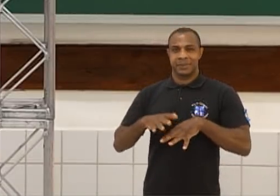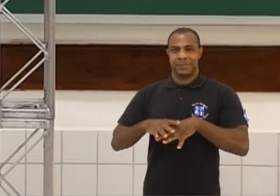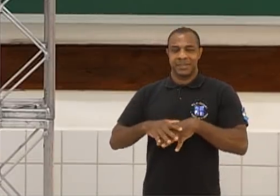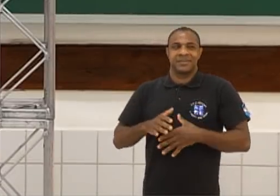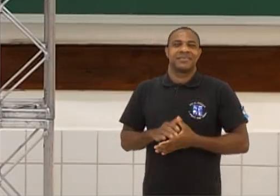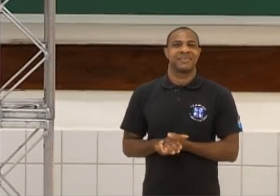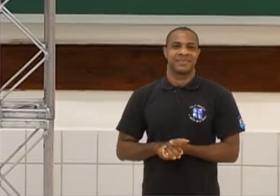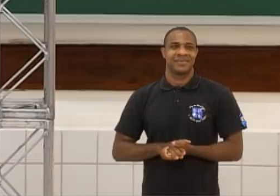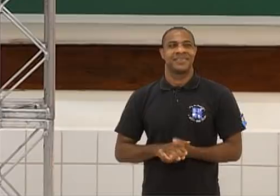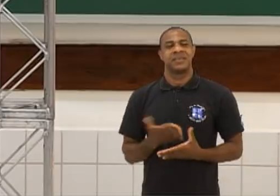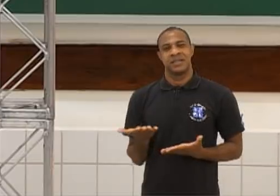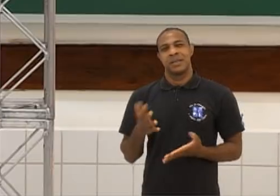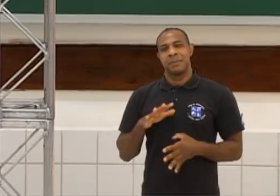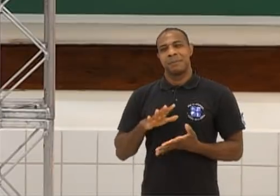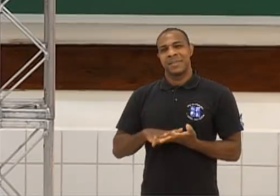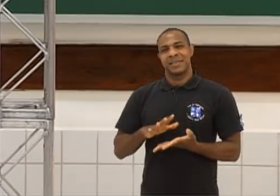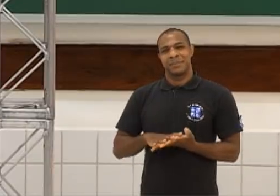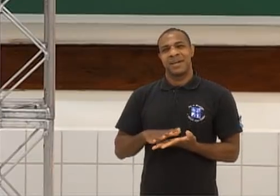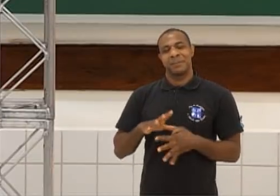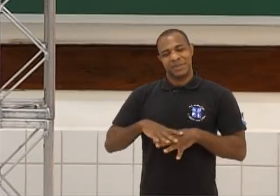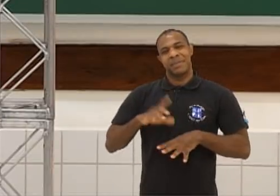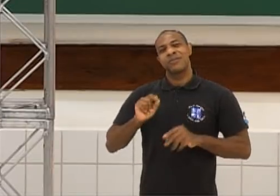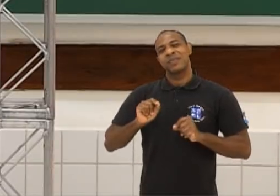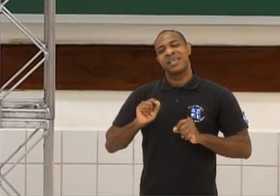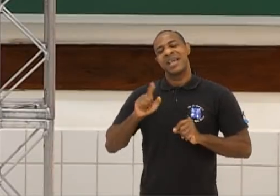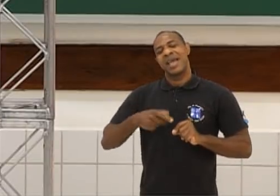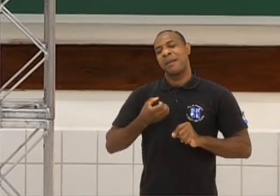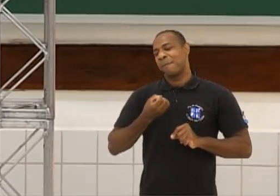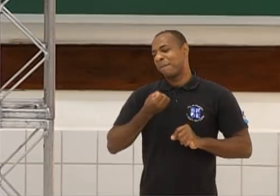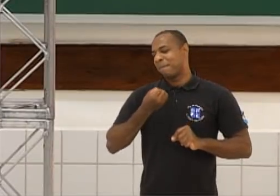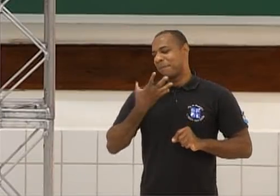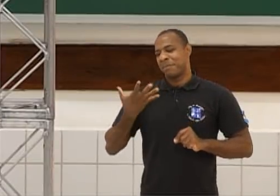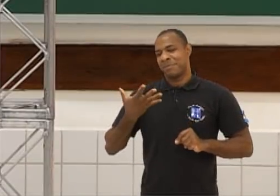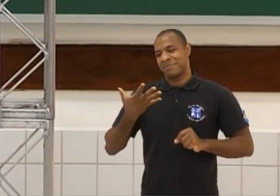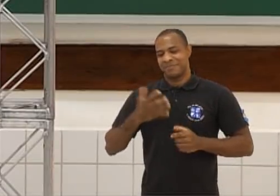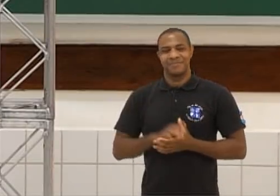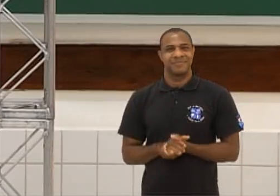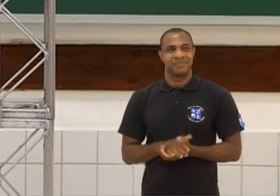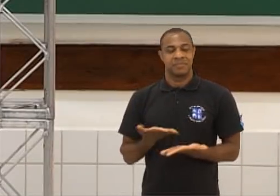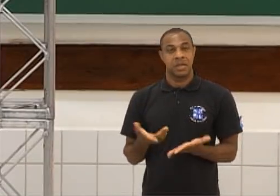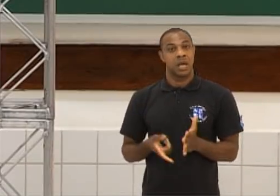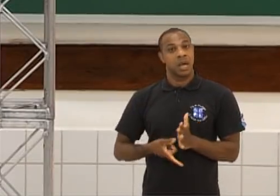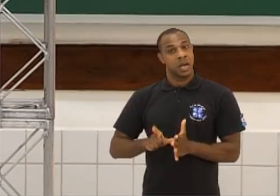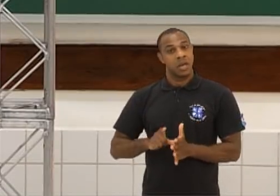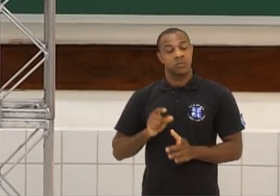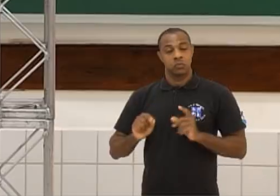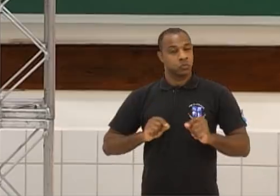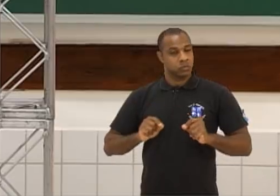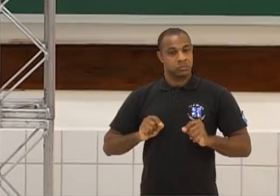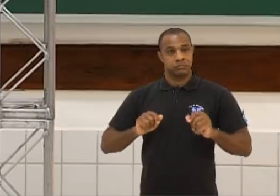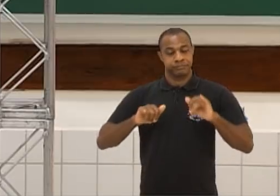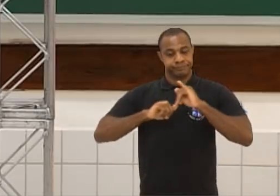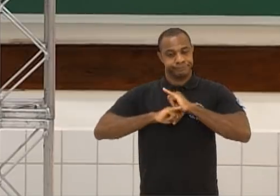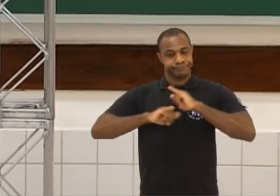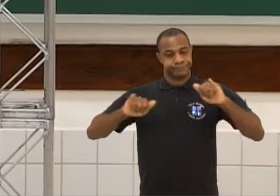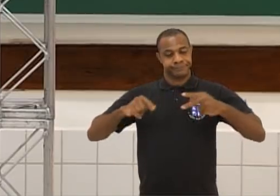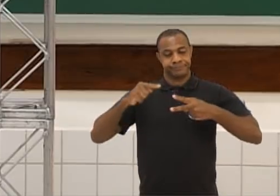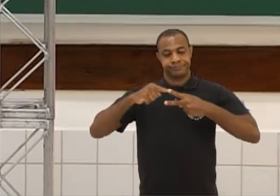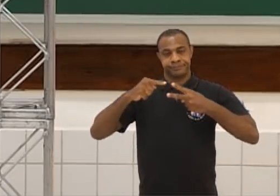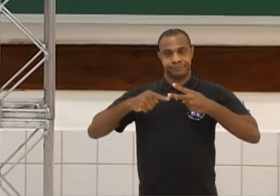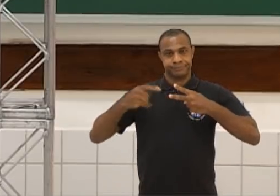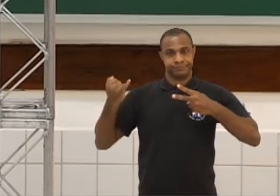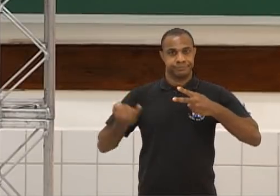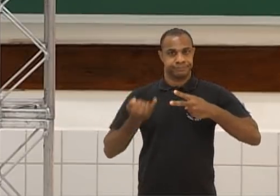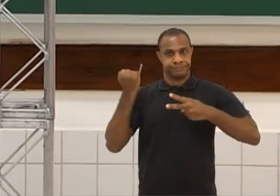né? Matemática é muito boa, é a rainha das ciências, tá? Então, mas antes de começarmos a nossa aula, 2